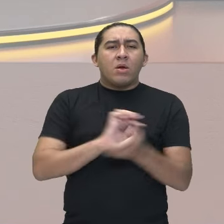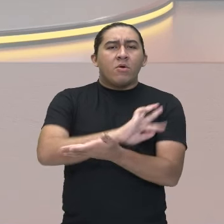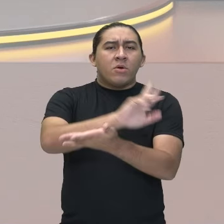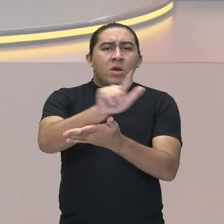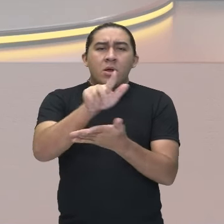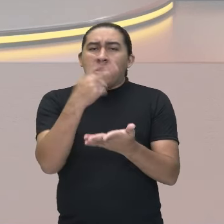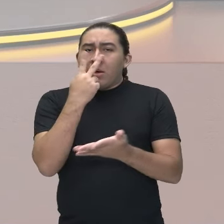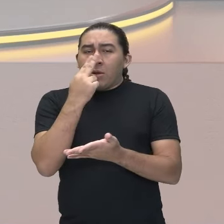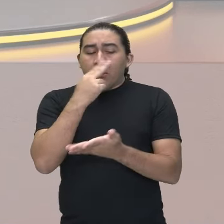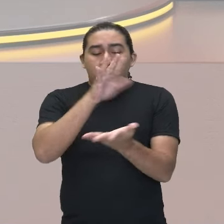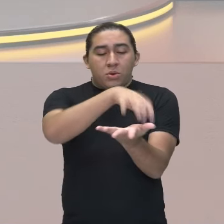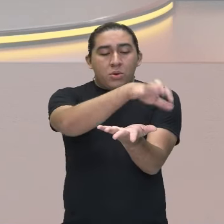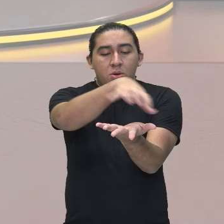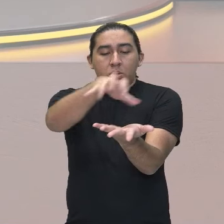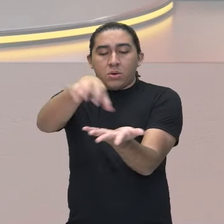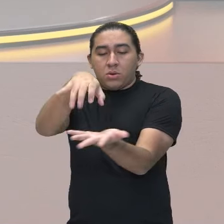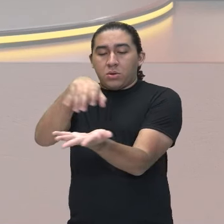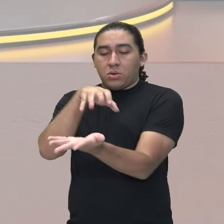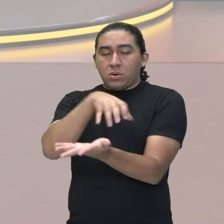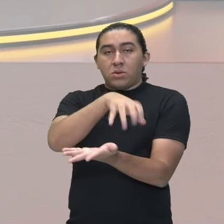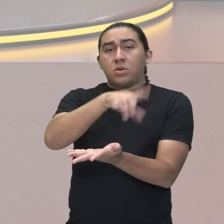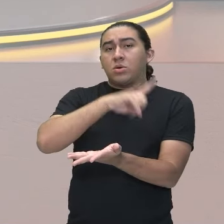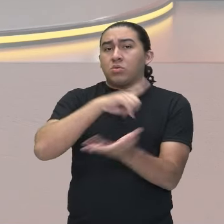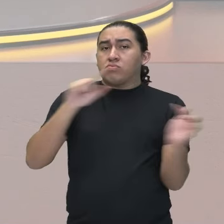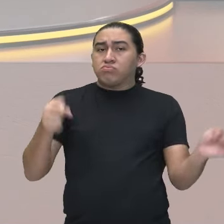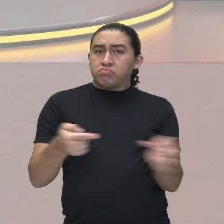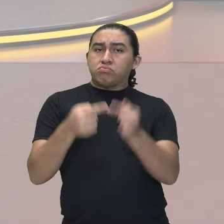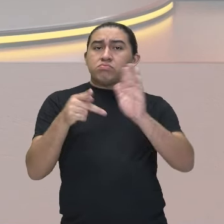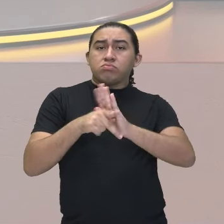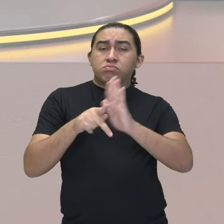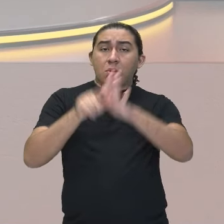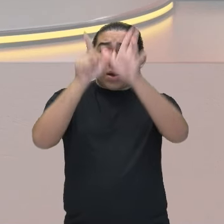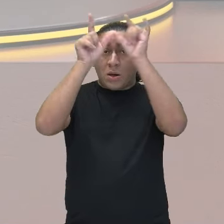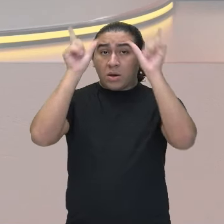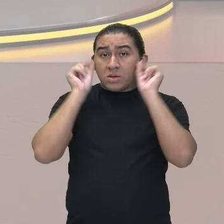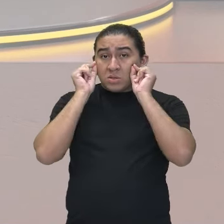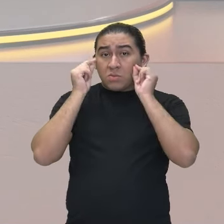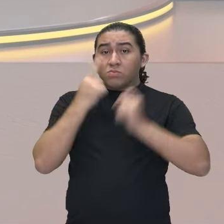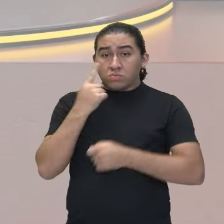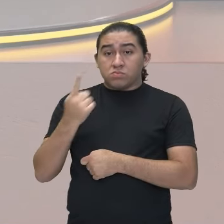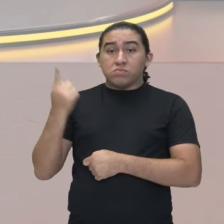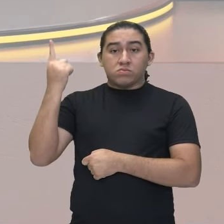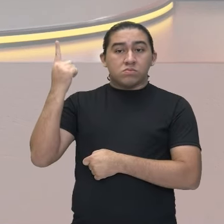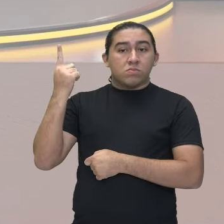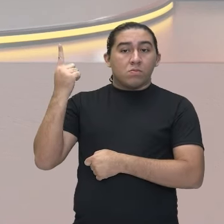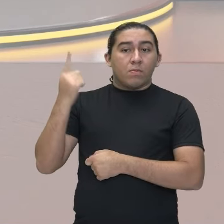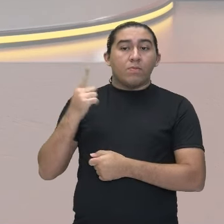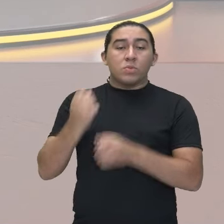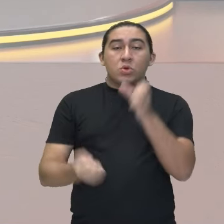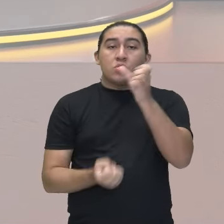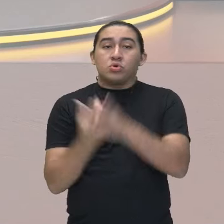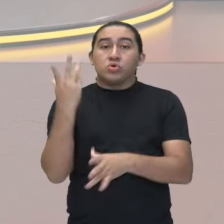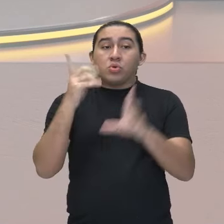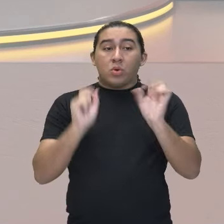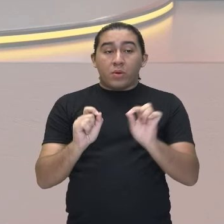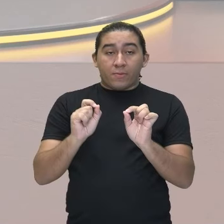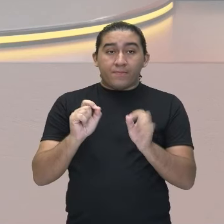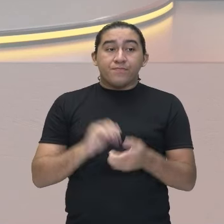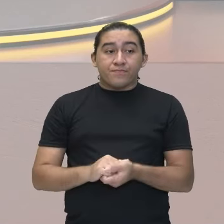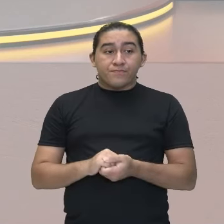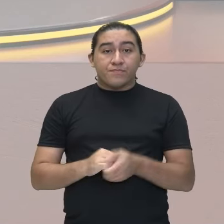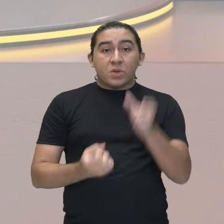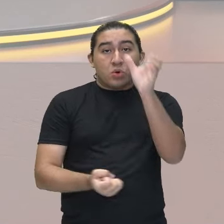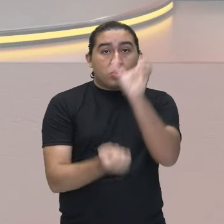ilhas aí que fazem parte dessa Grécia. E são nessas ilhas, tá, que vão surgir vai